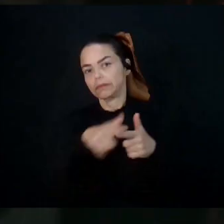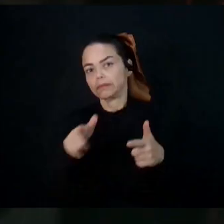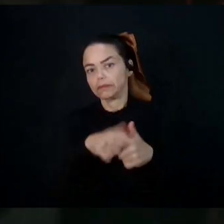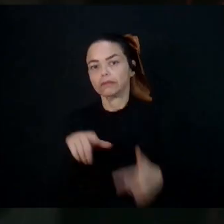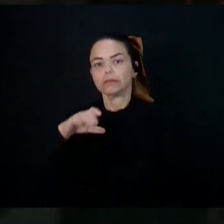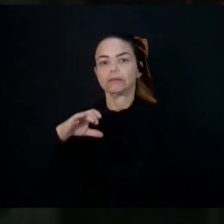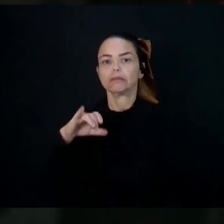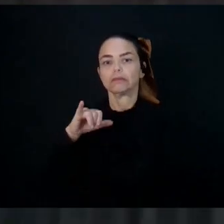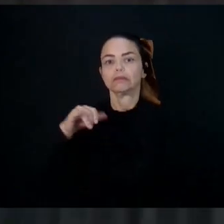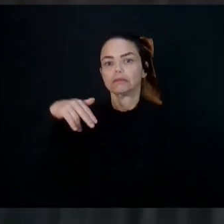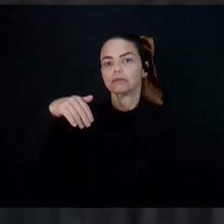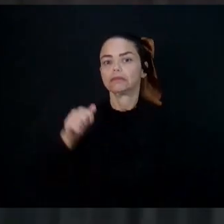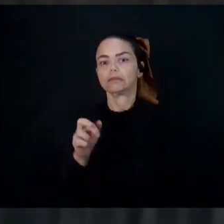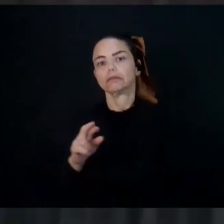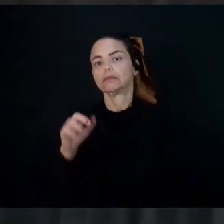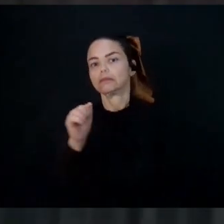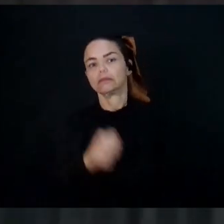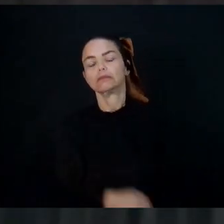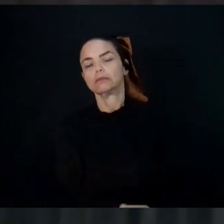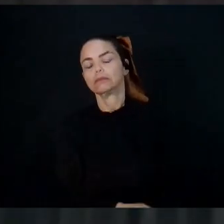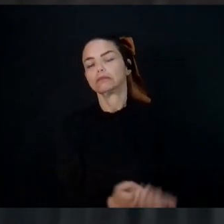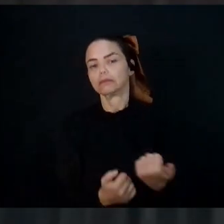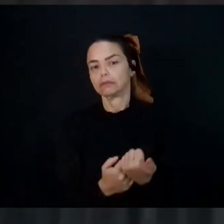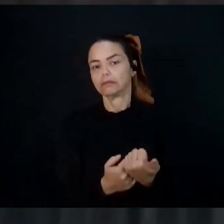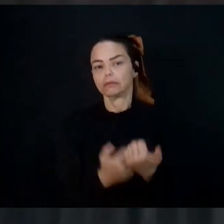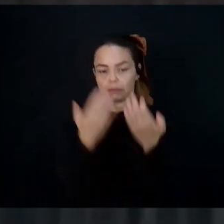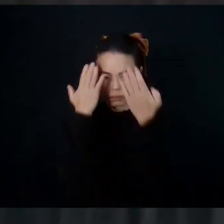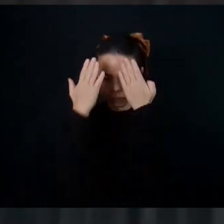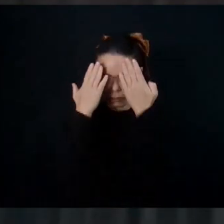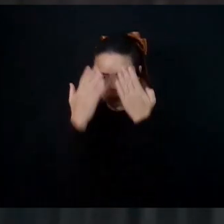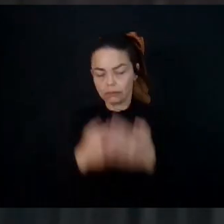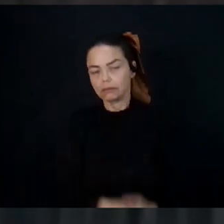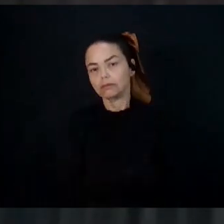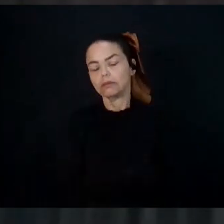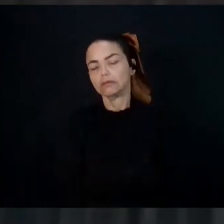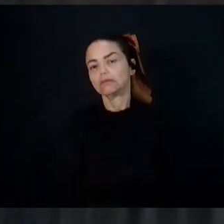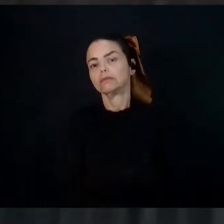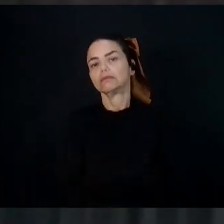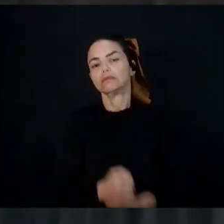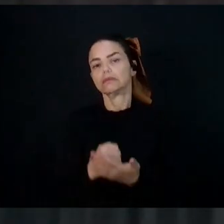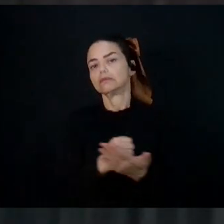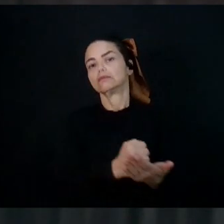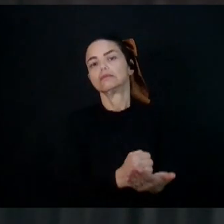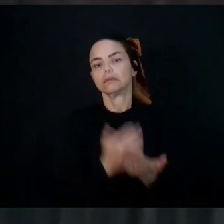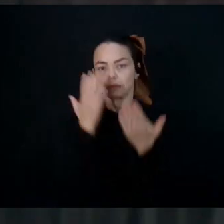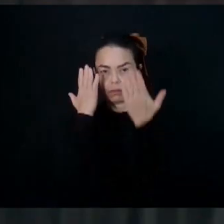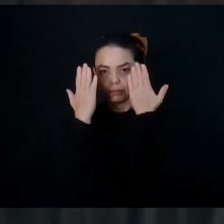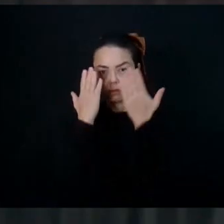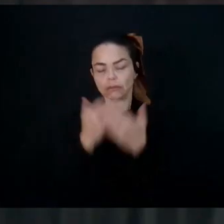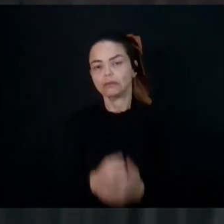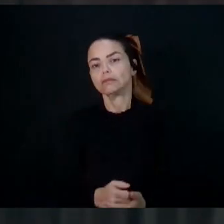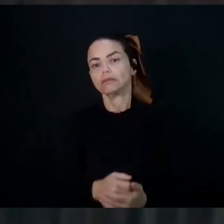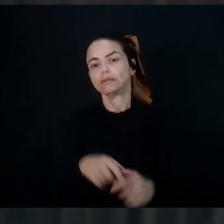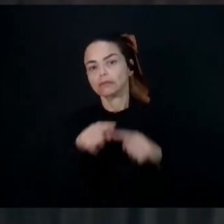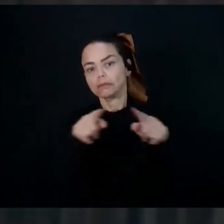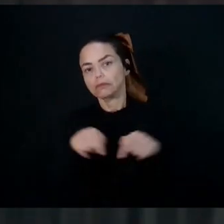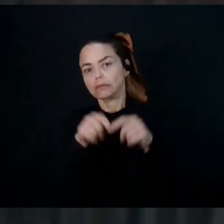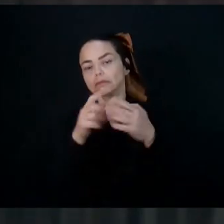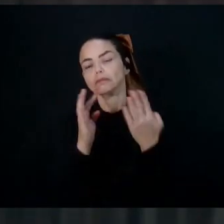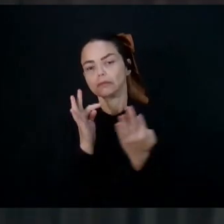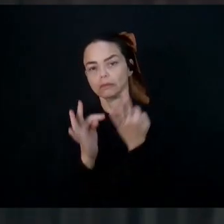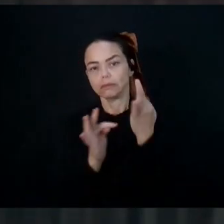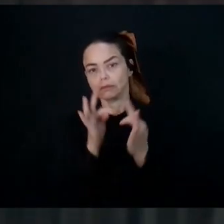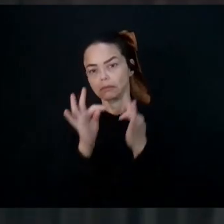aí que entra o apoio psicológico, essa busca na terapia, porque é um ambiente ali terapêutico que vai promover